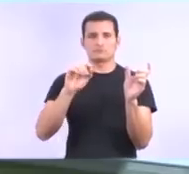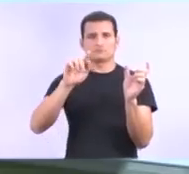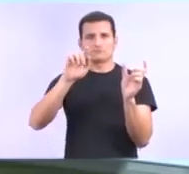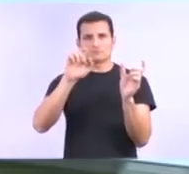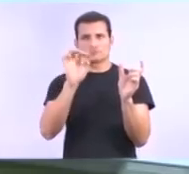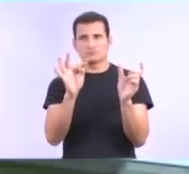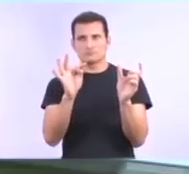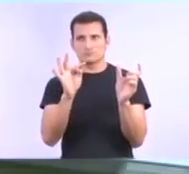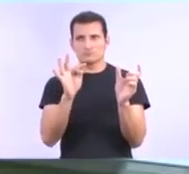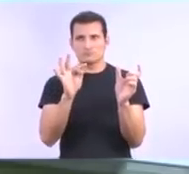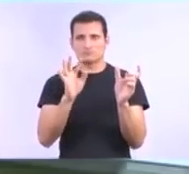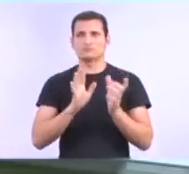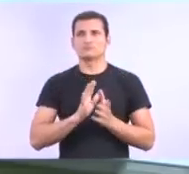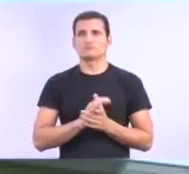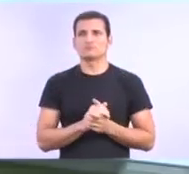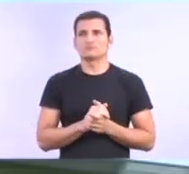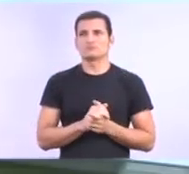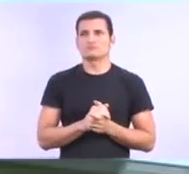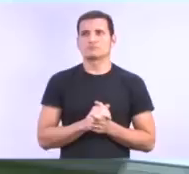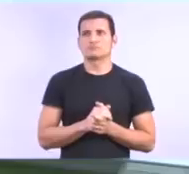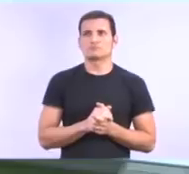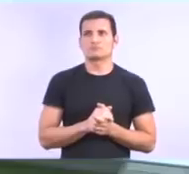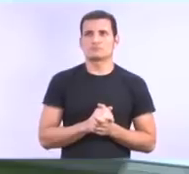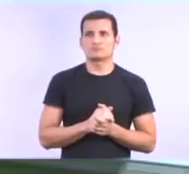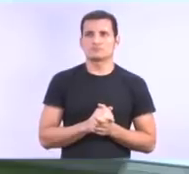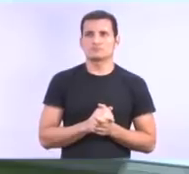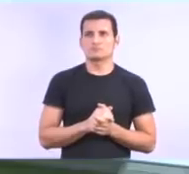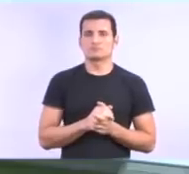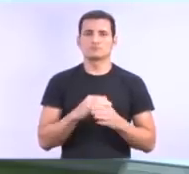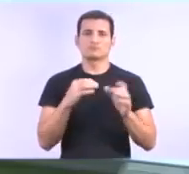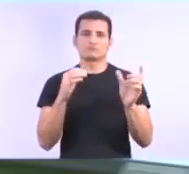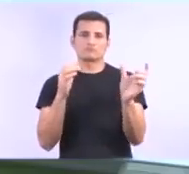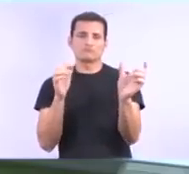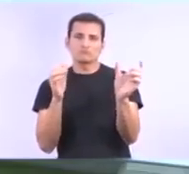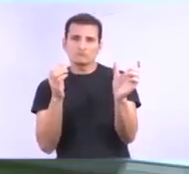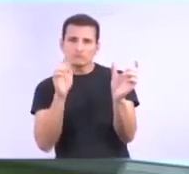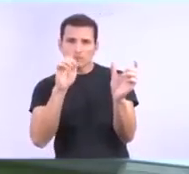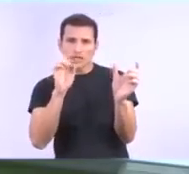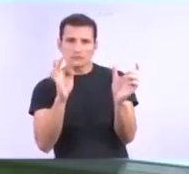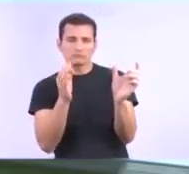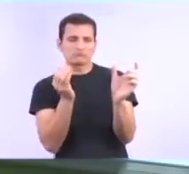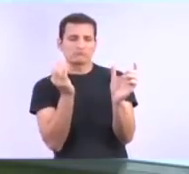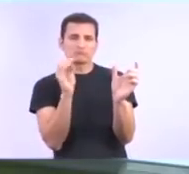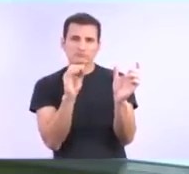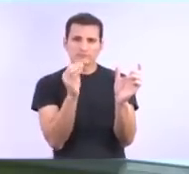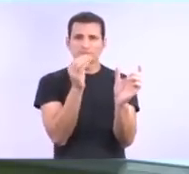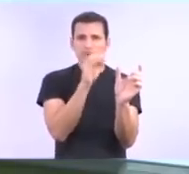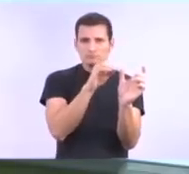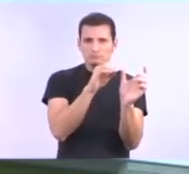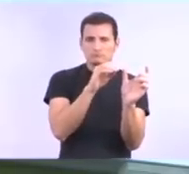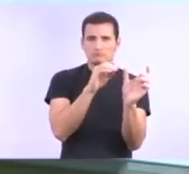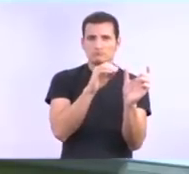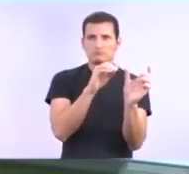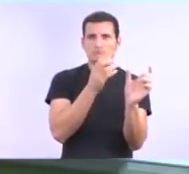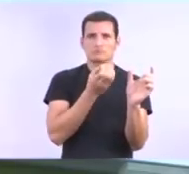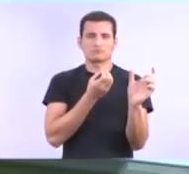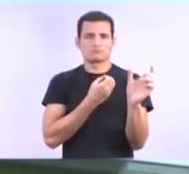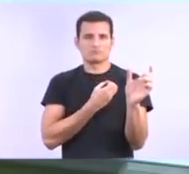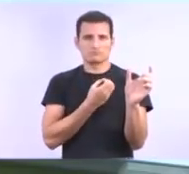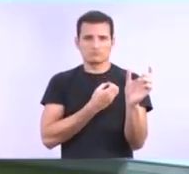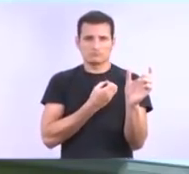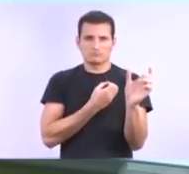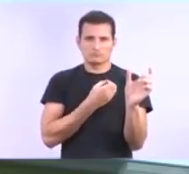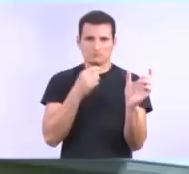valor, o usuário vai... o guarda-costas, tenta passar menos 10 lá no atributo, valor